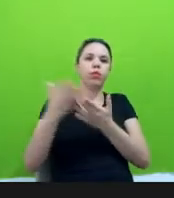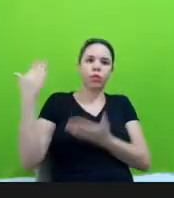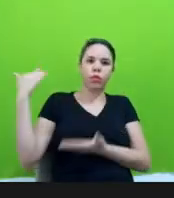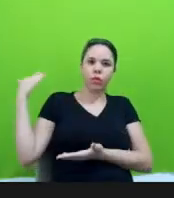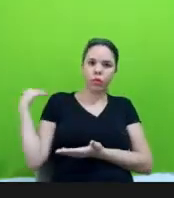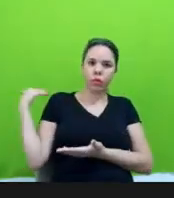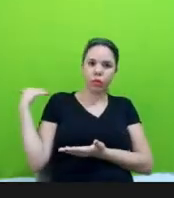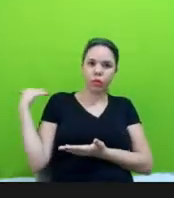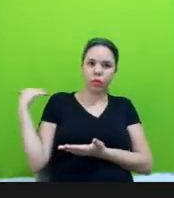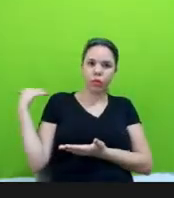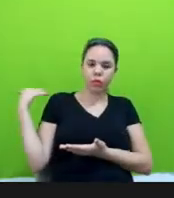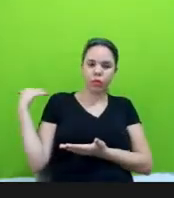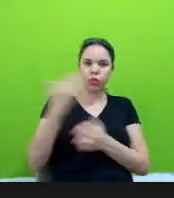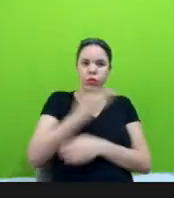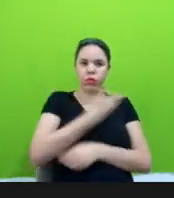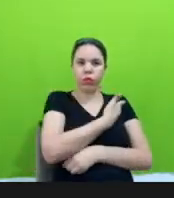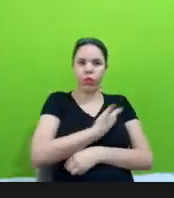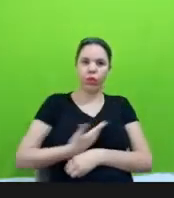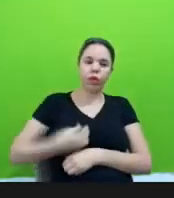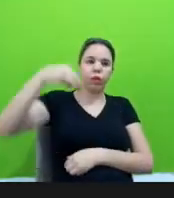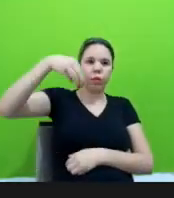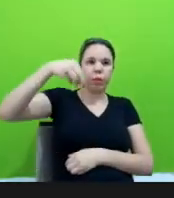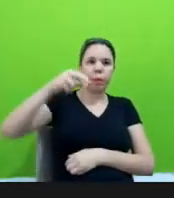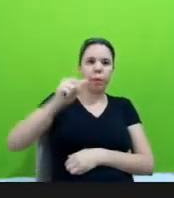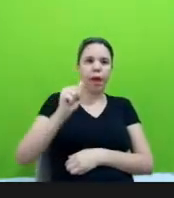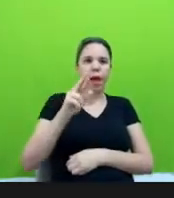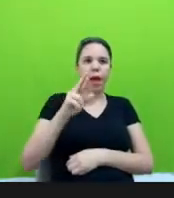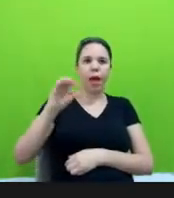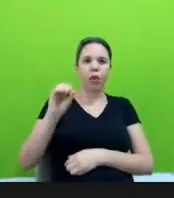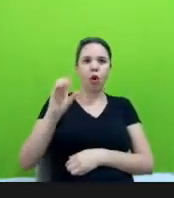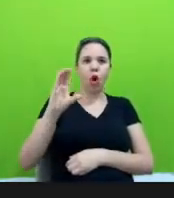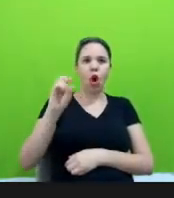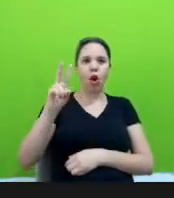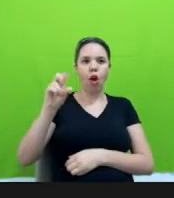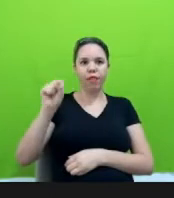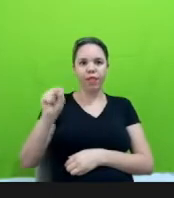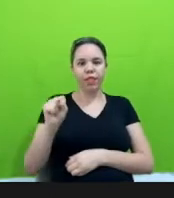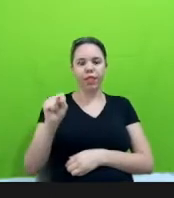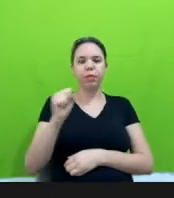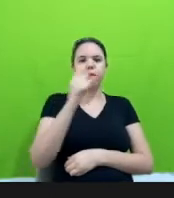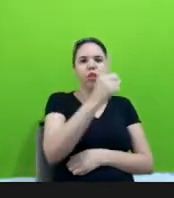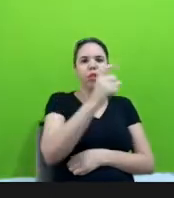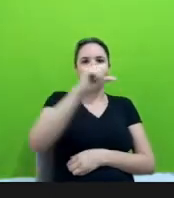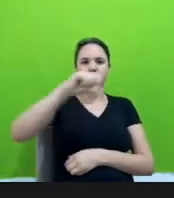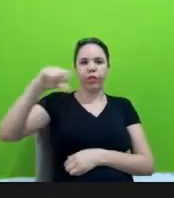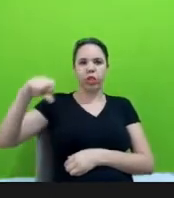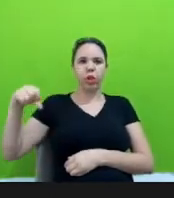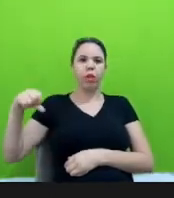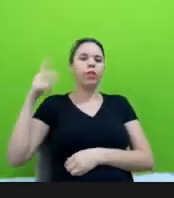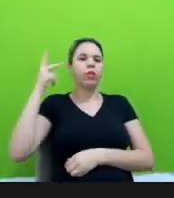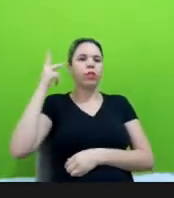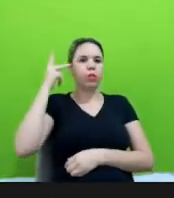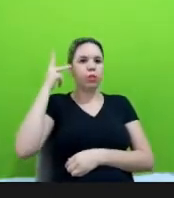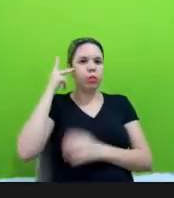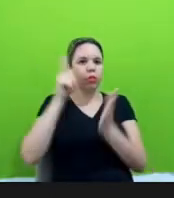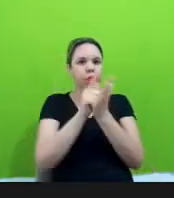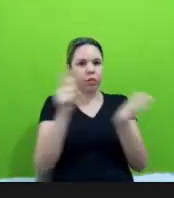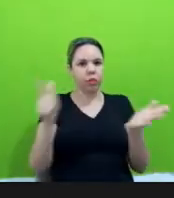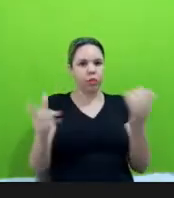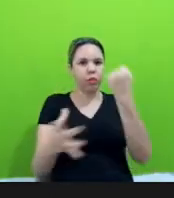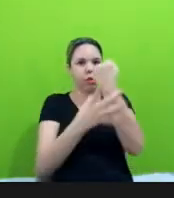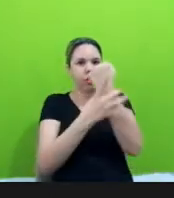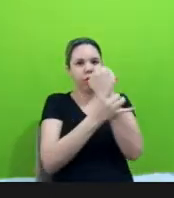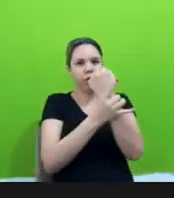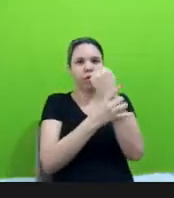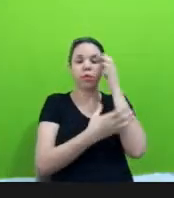do então governador Mário Covas, né? Então, pelo menos desde 99, o estado de São Paulo publica muita estatística de segurança pública, como eu falei,